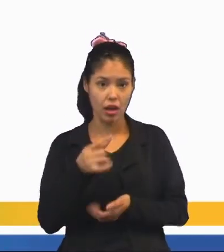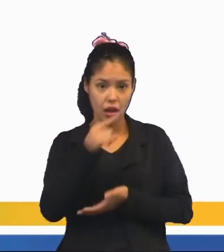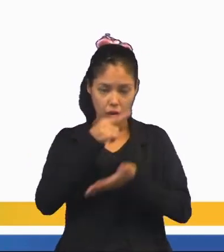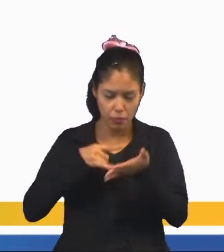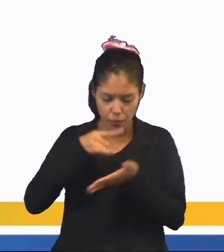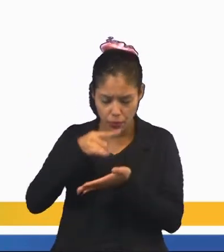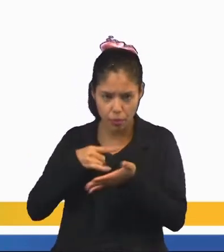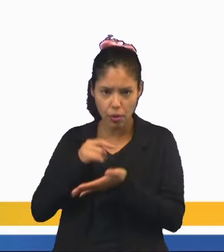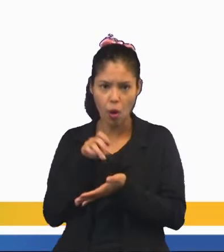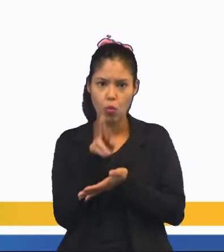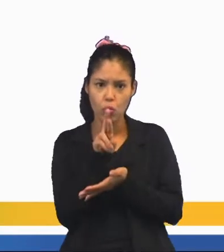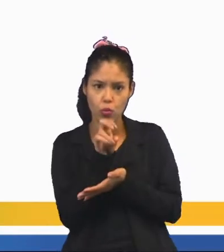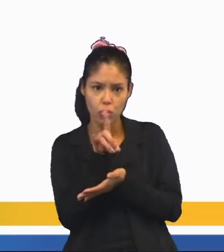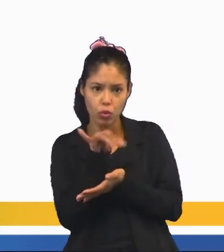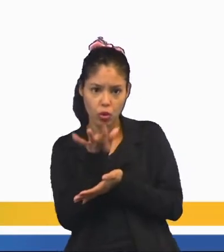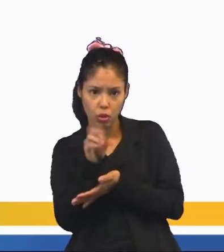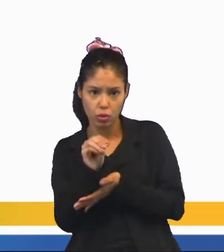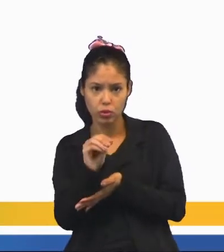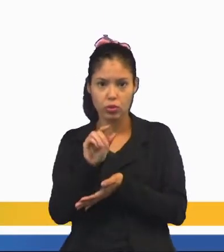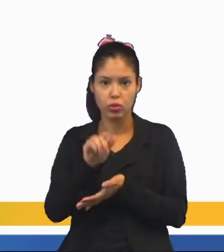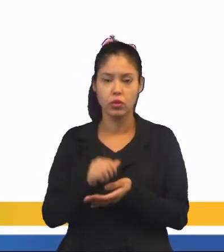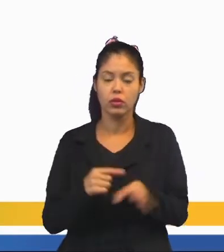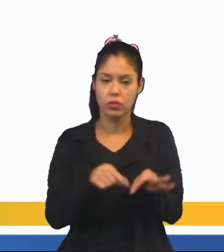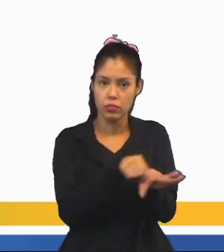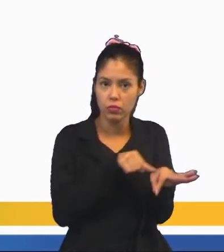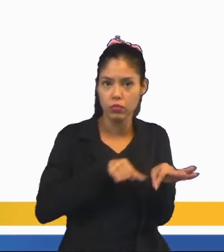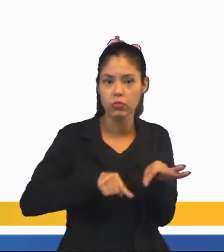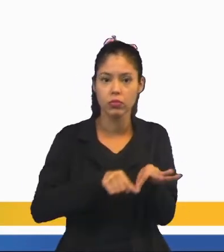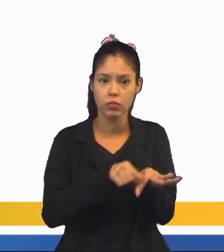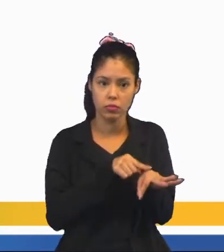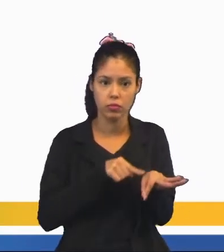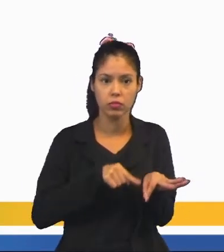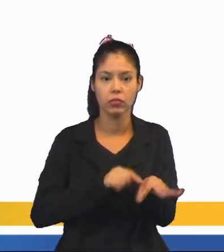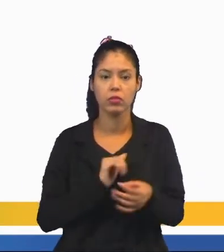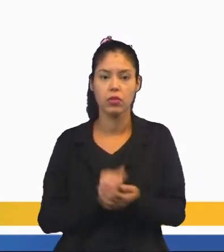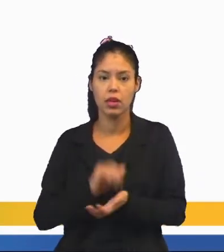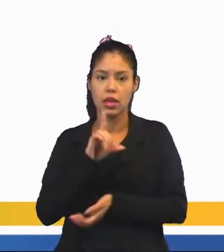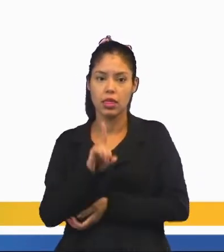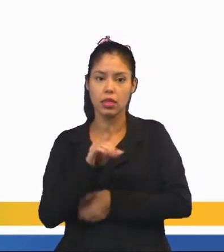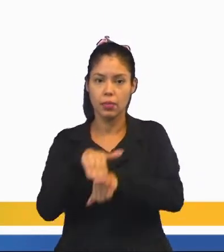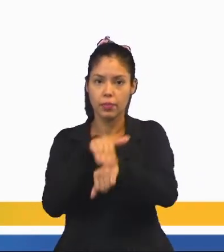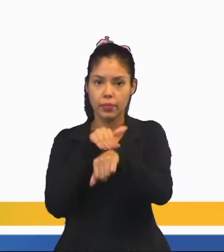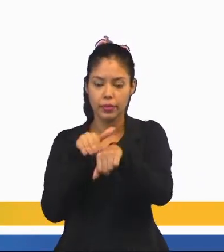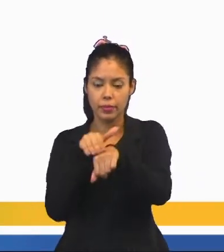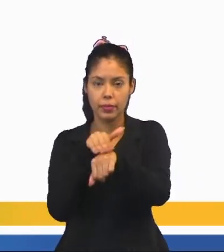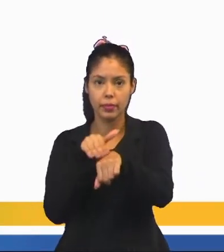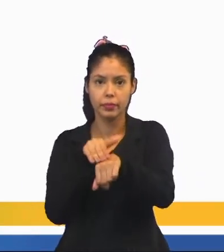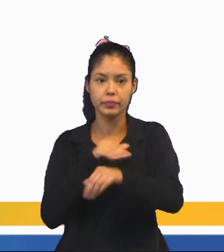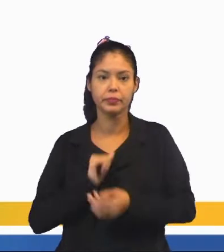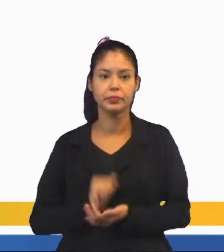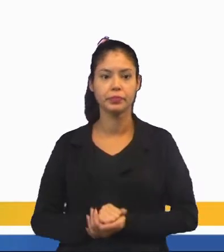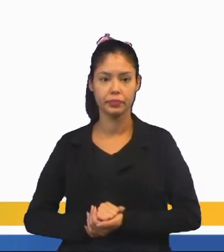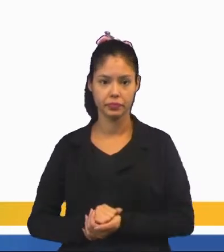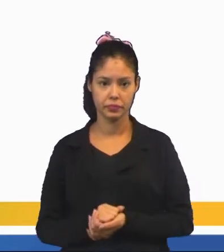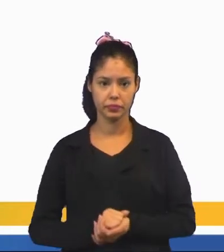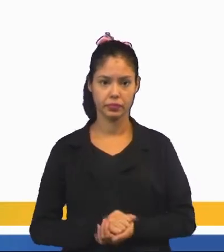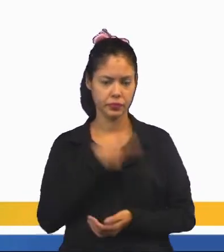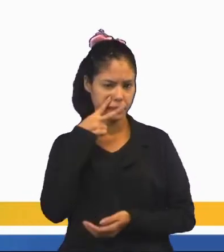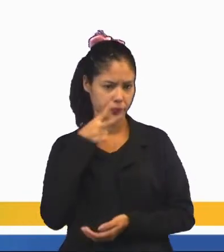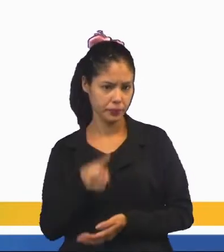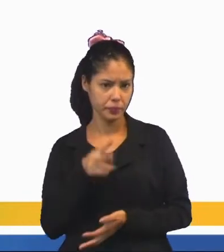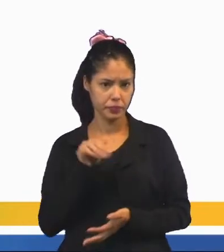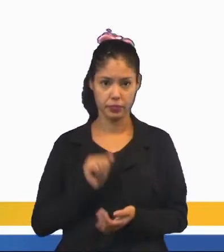clínicas, exames clínicos, urológicos, ginecológicos e dermatológicos.